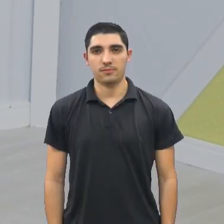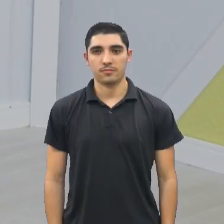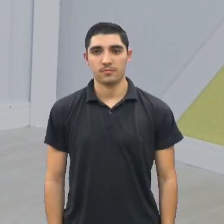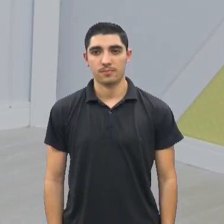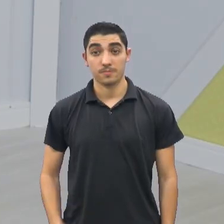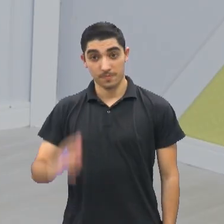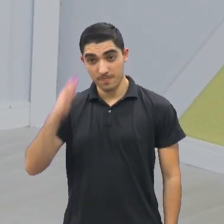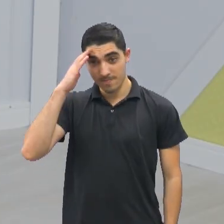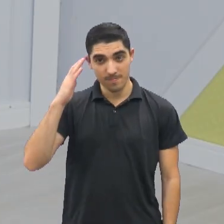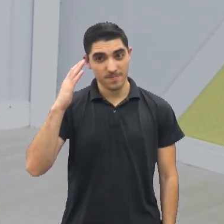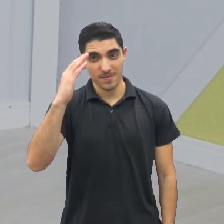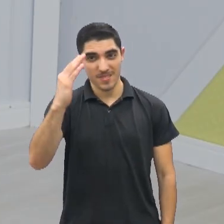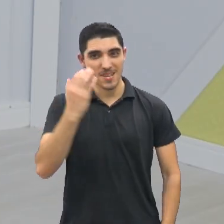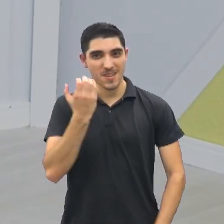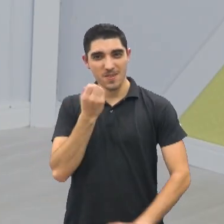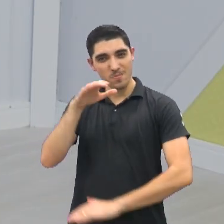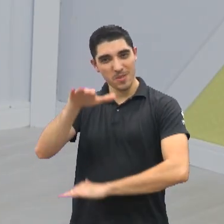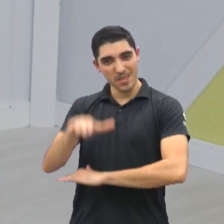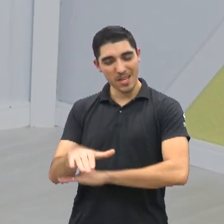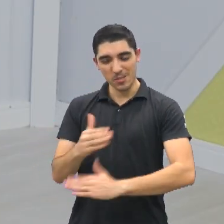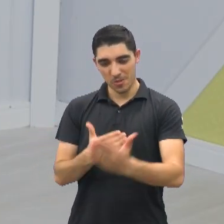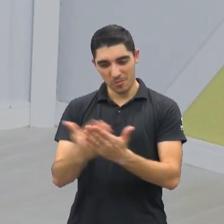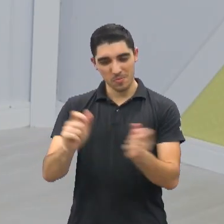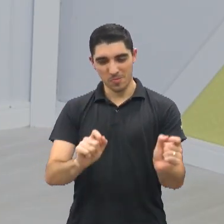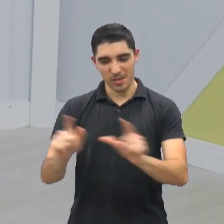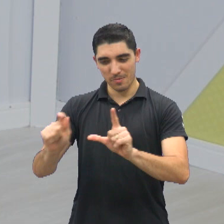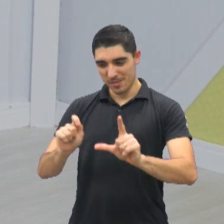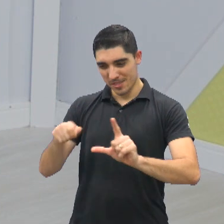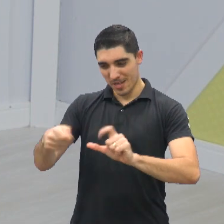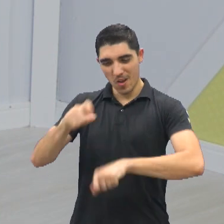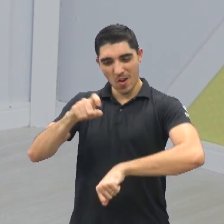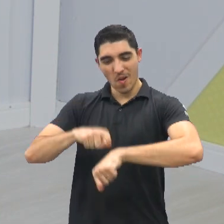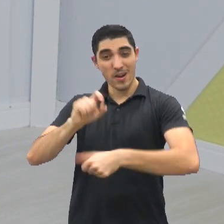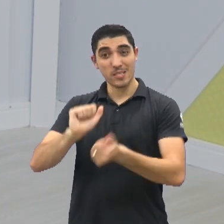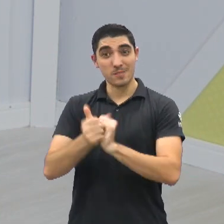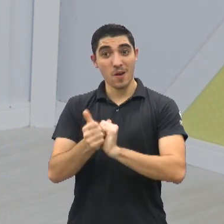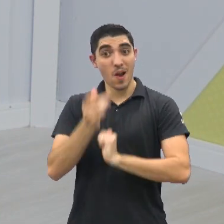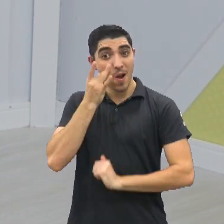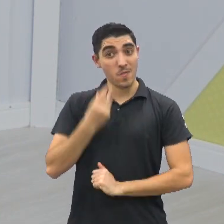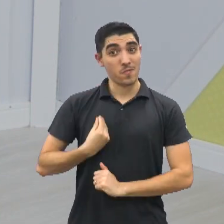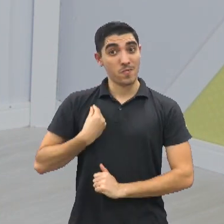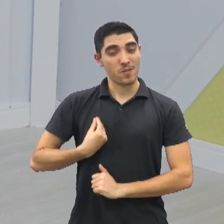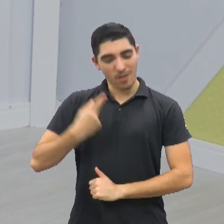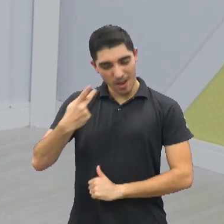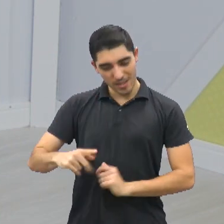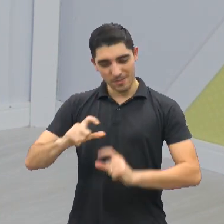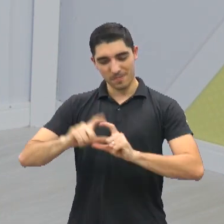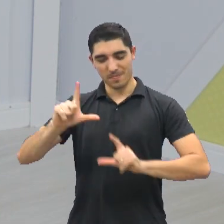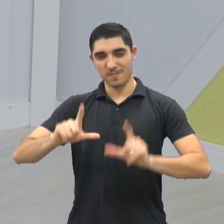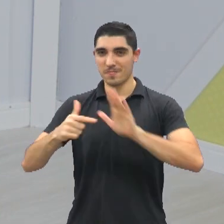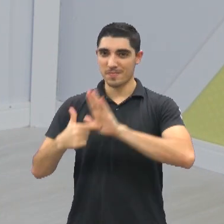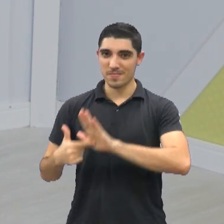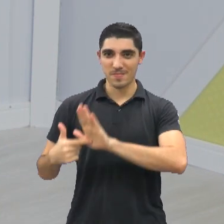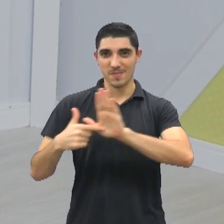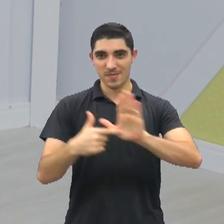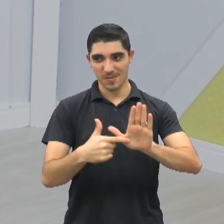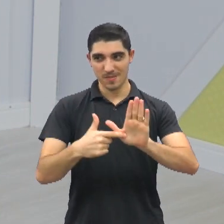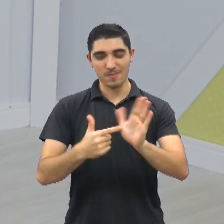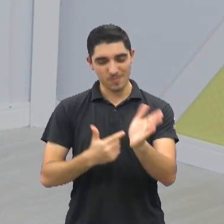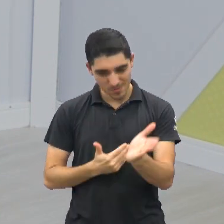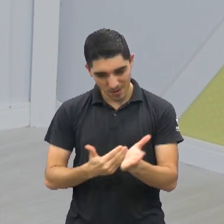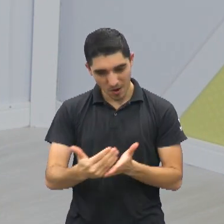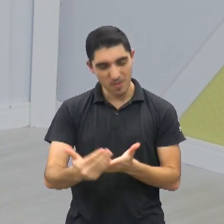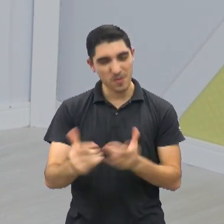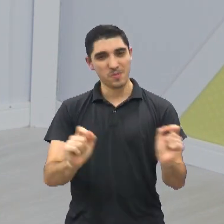Fala galera Uma boa tarde para você está começando ao vivaço o programa Hora do esporte aqui na tela da TV Câmara de São José dos Campos Estamos